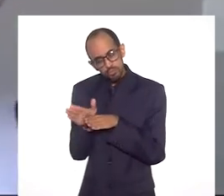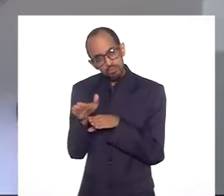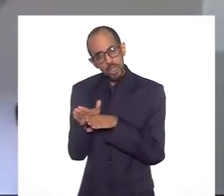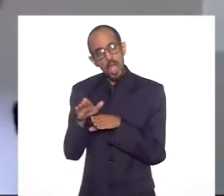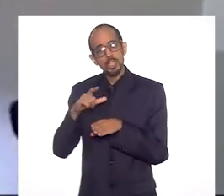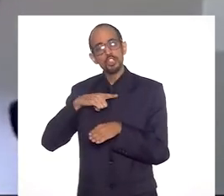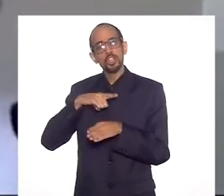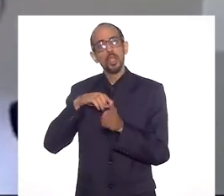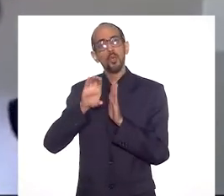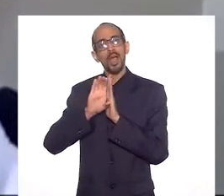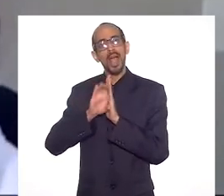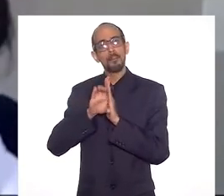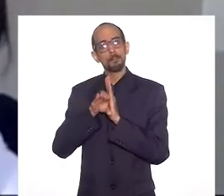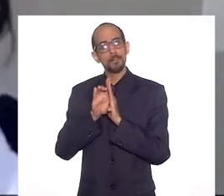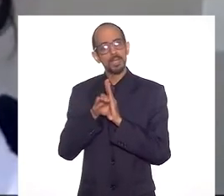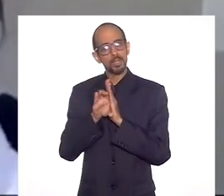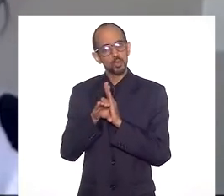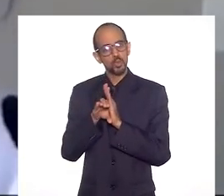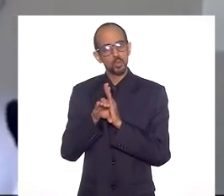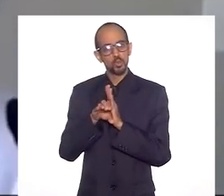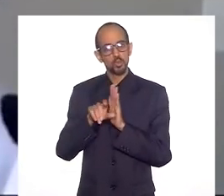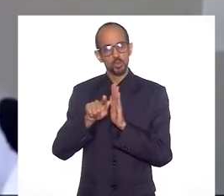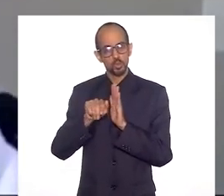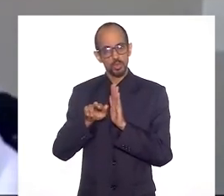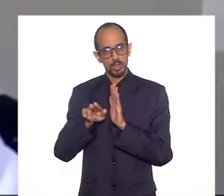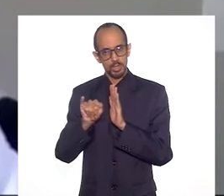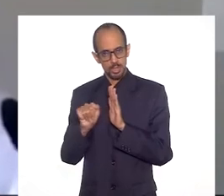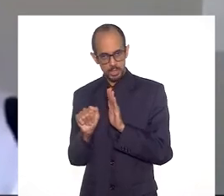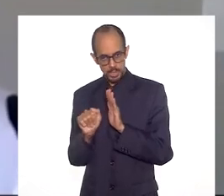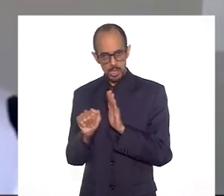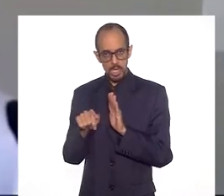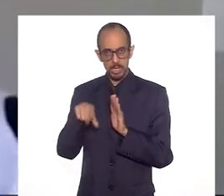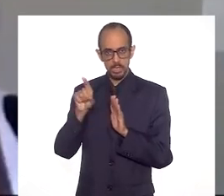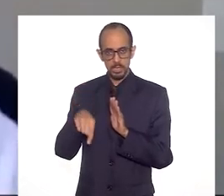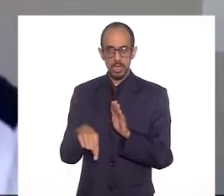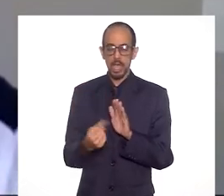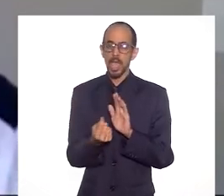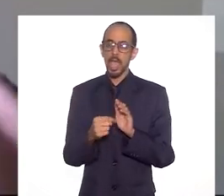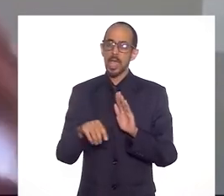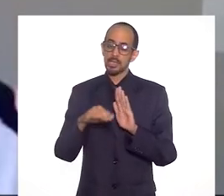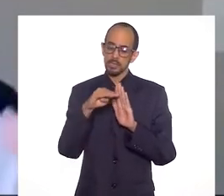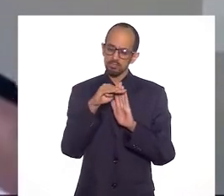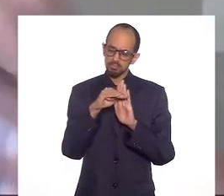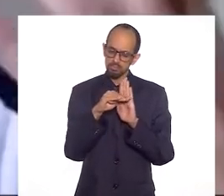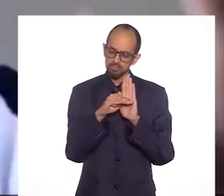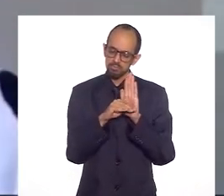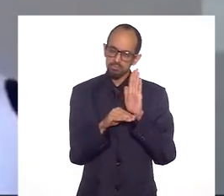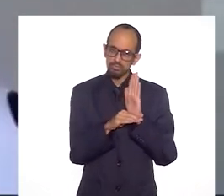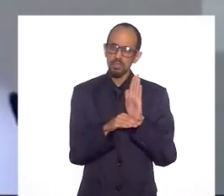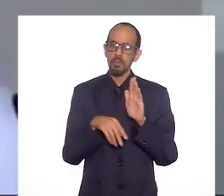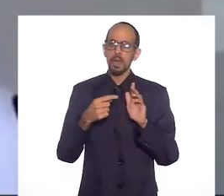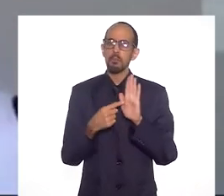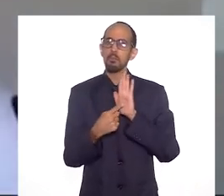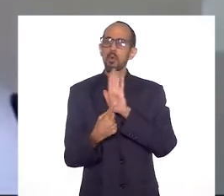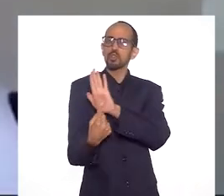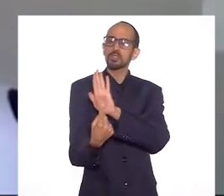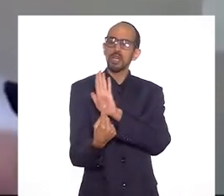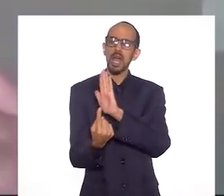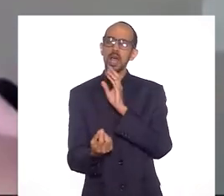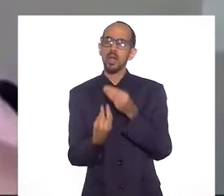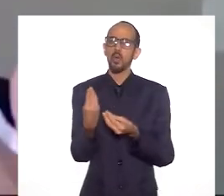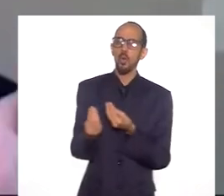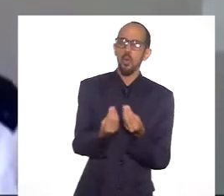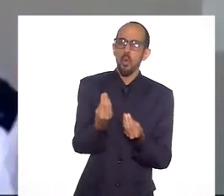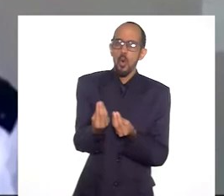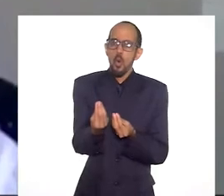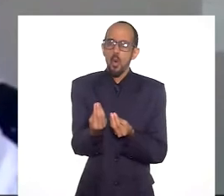guia onde a gente traz, inspirado no guia 2,5 do Quintessa, essa divisão do nível de maturidade dos negócios